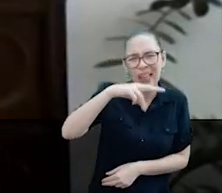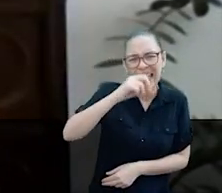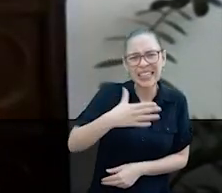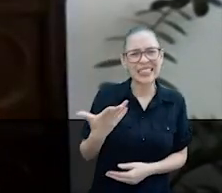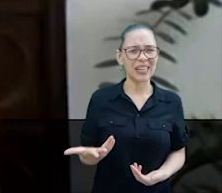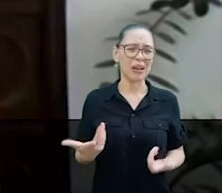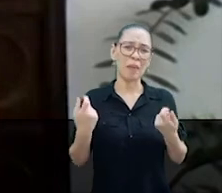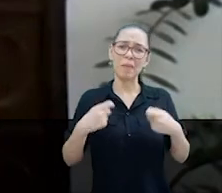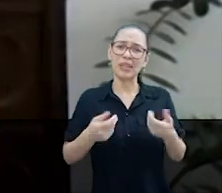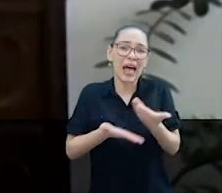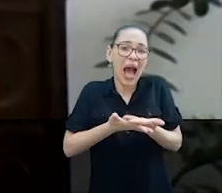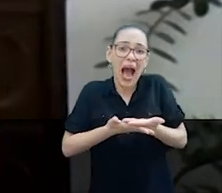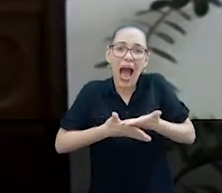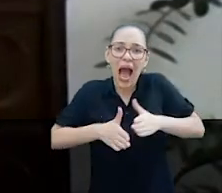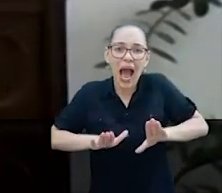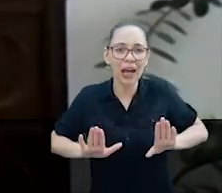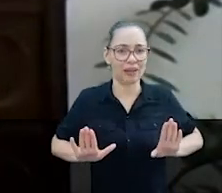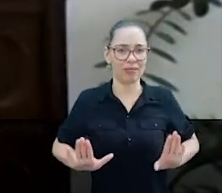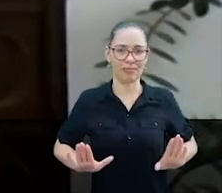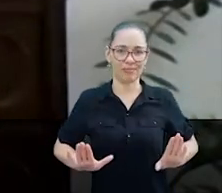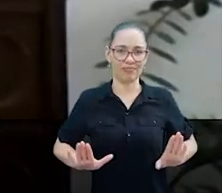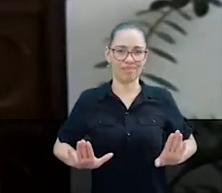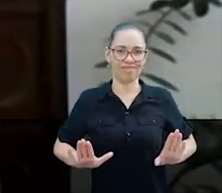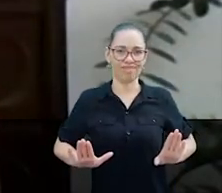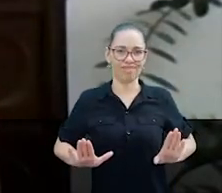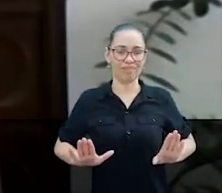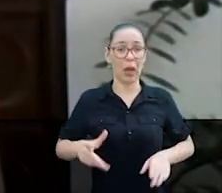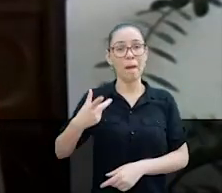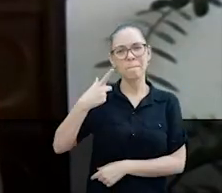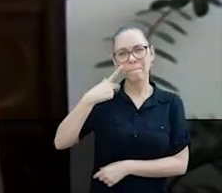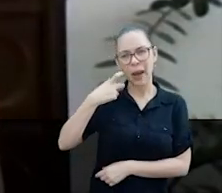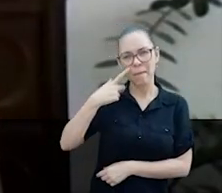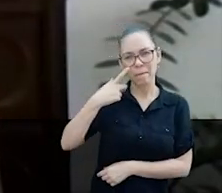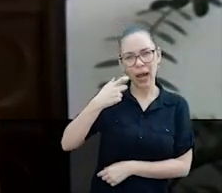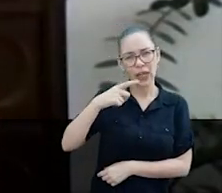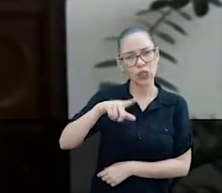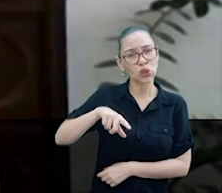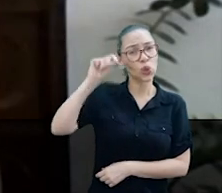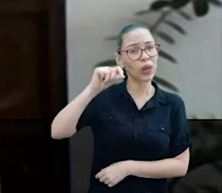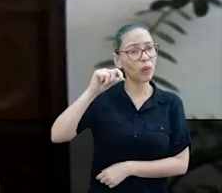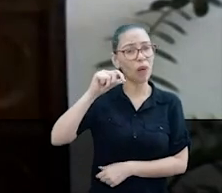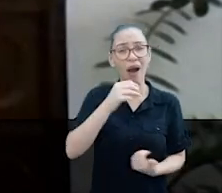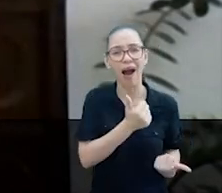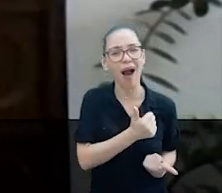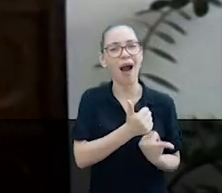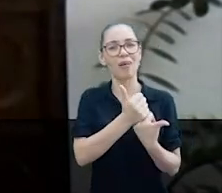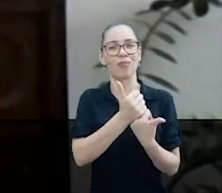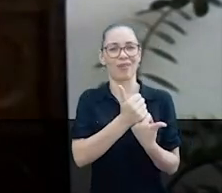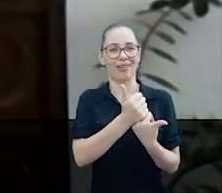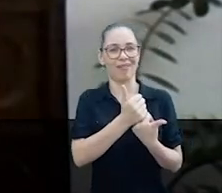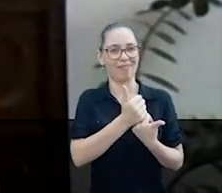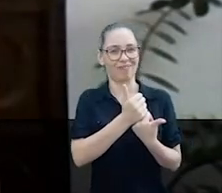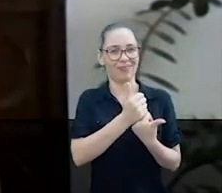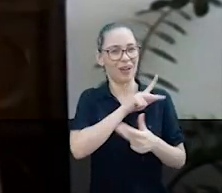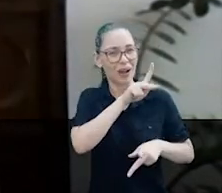reforça todos os ciclos de violência aqui. A população do lugar onde meu pai escolheu viver